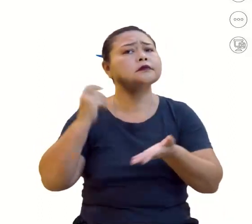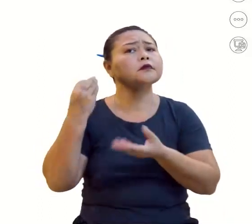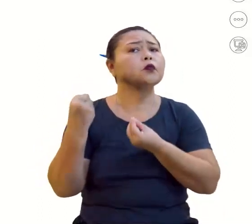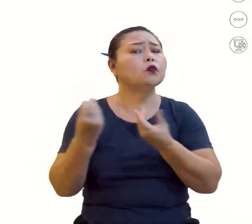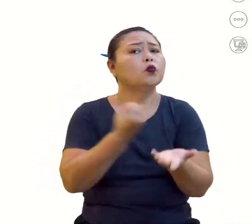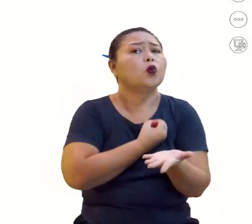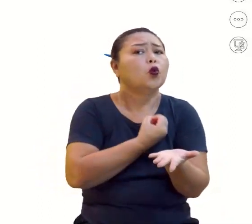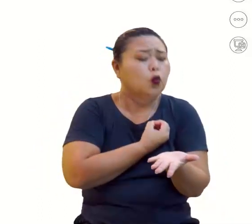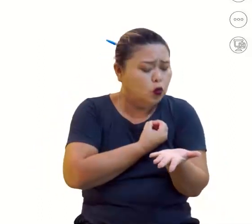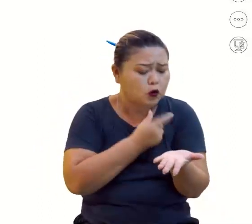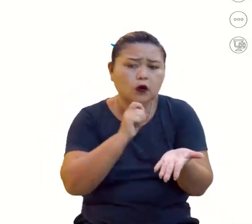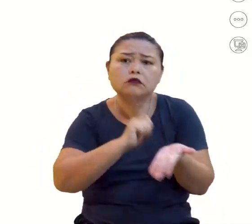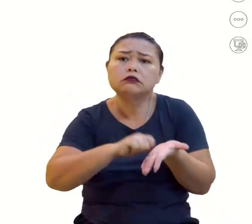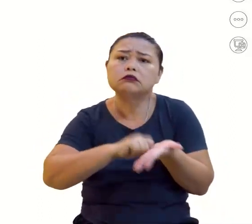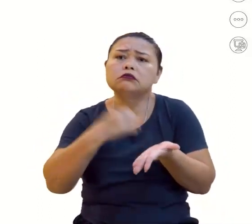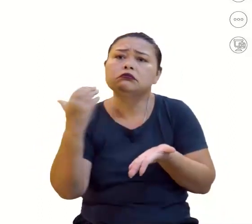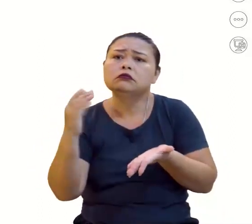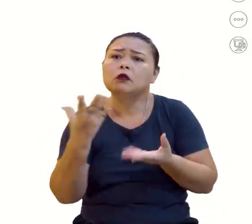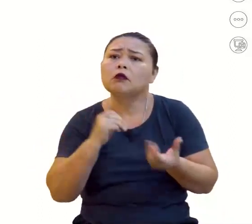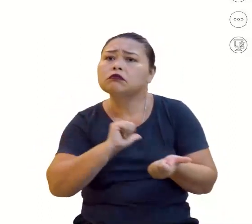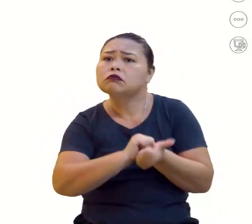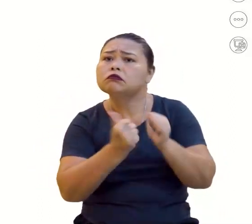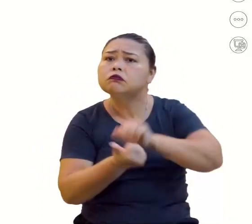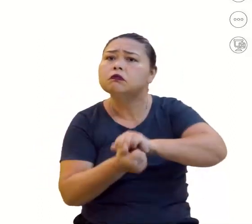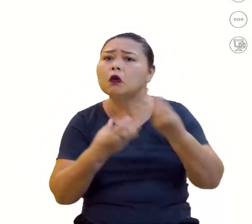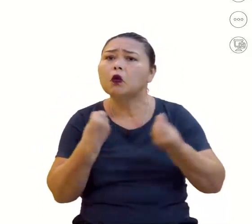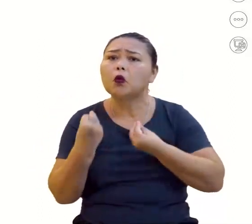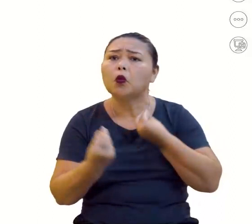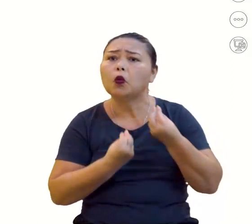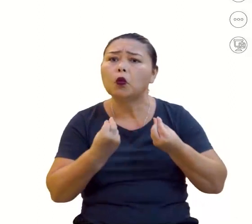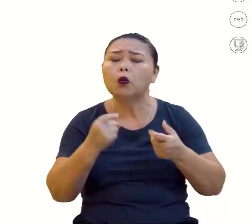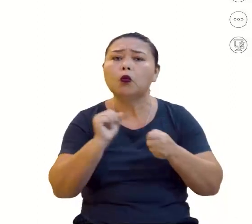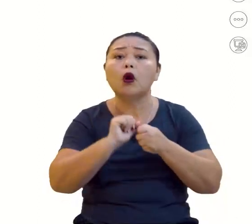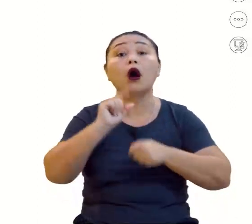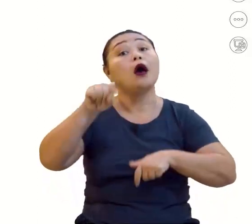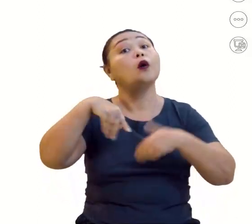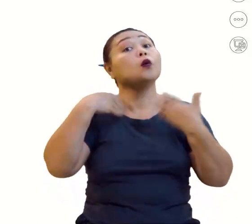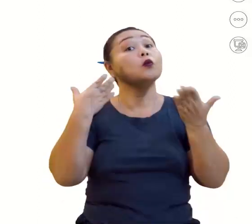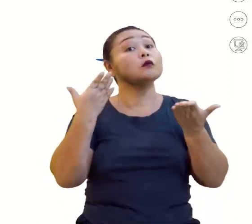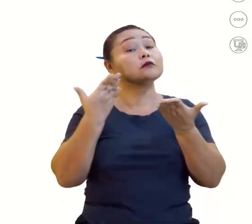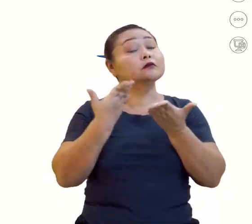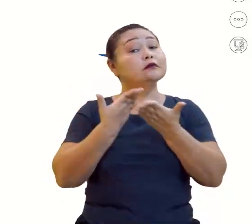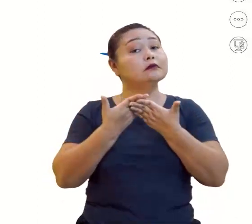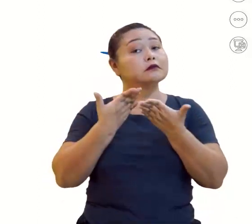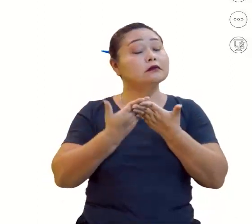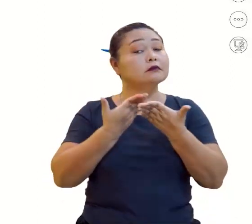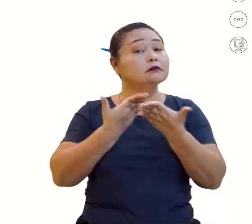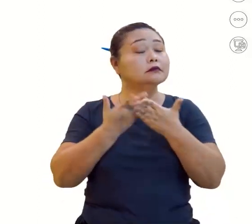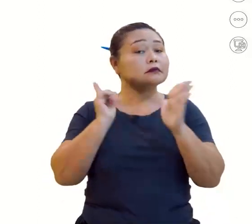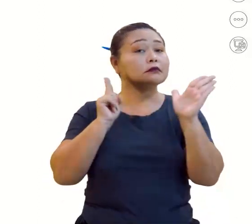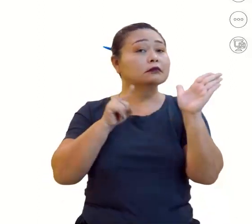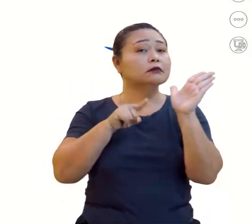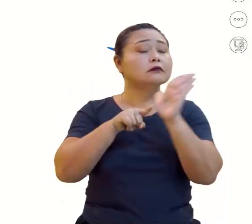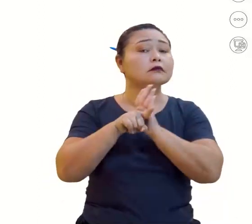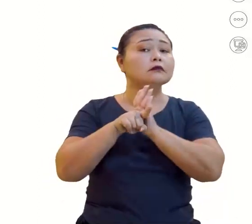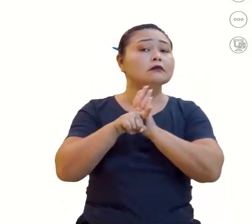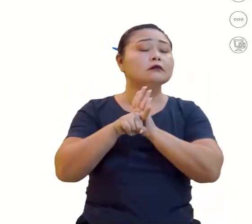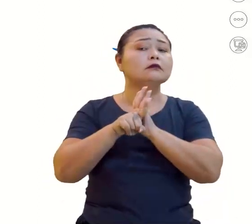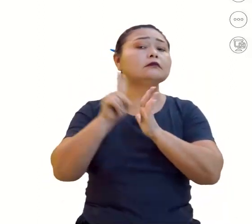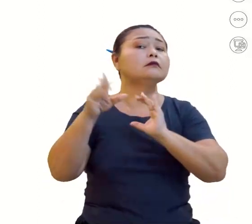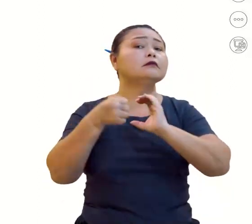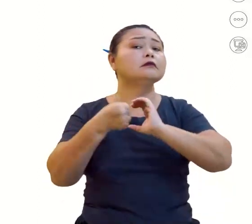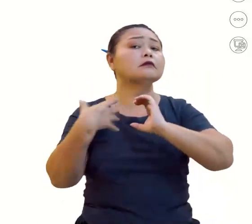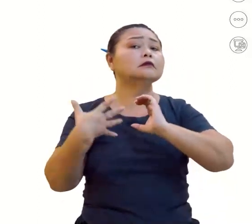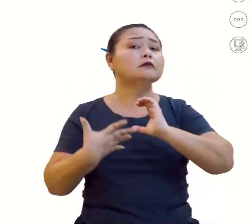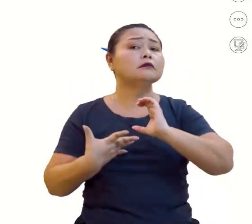científica? E aí é quando você vai puxar, você está estudando a questão. Daí você vai puxar quais são as características